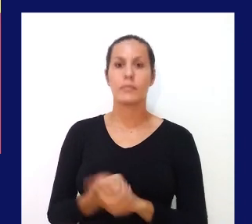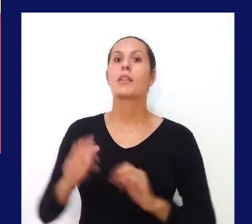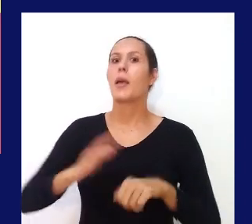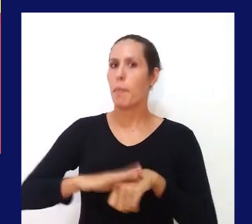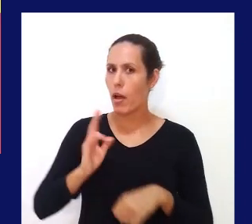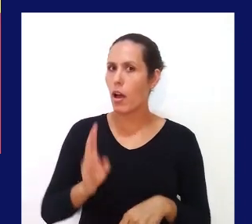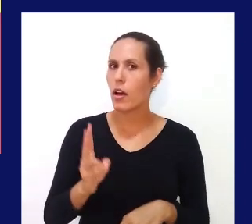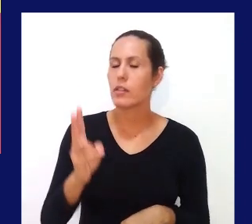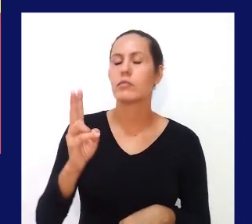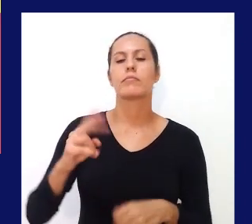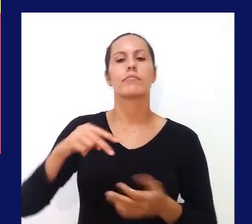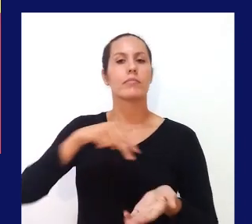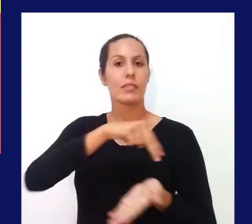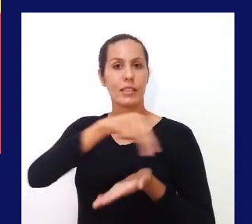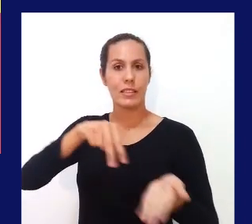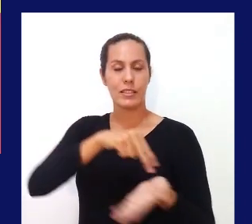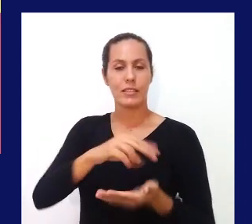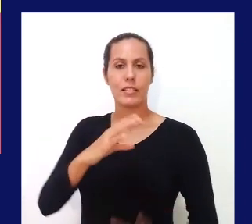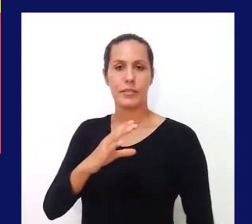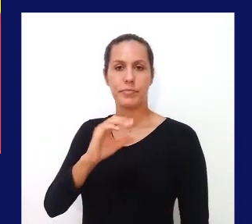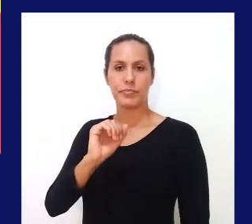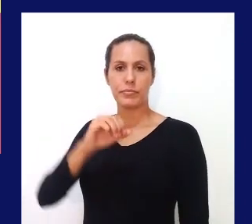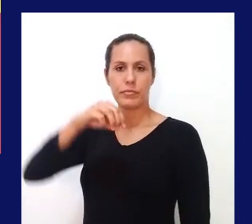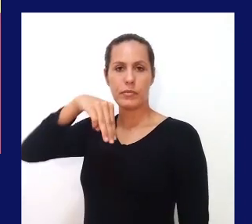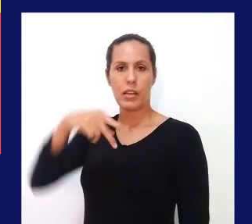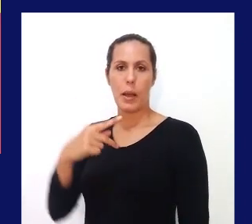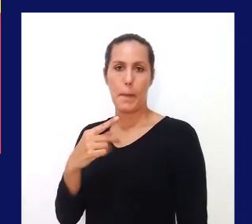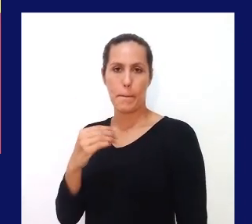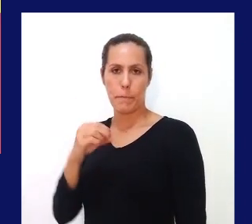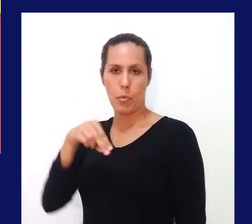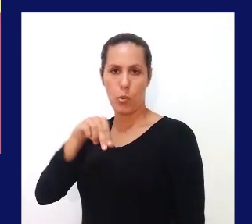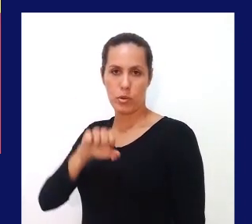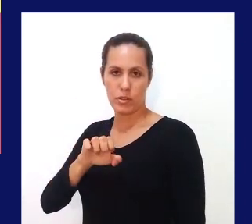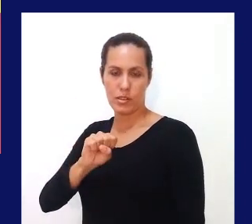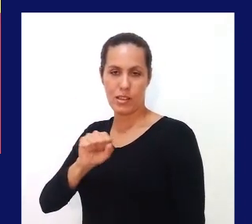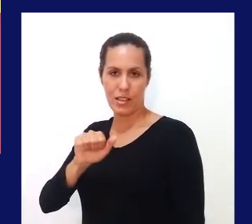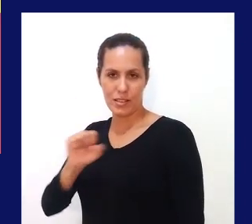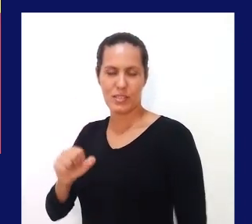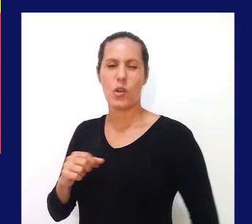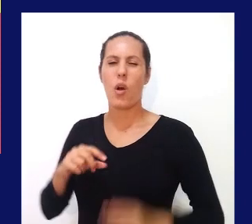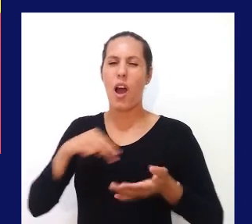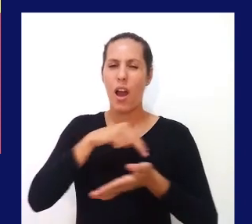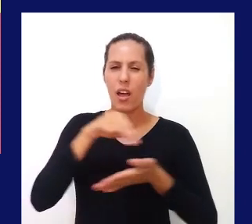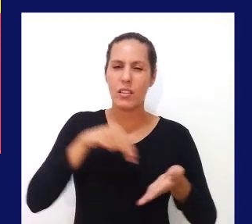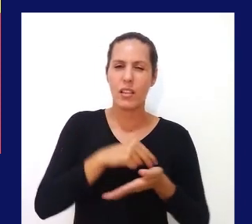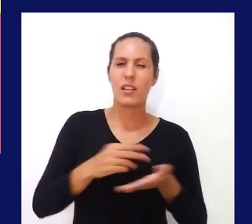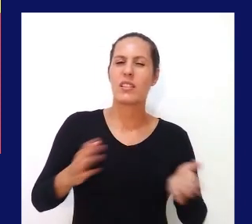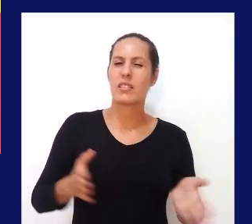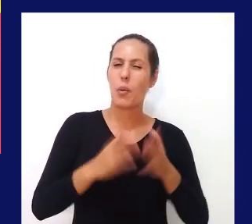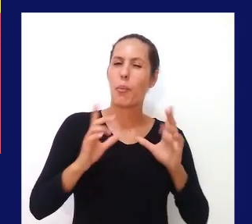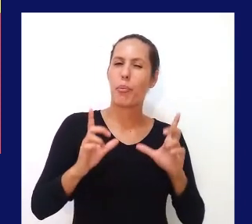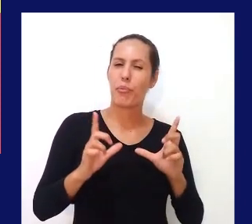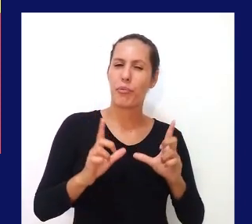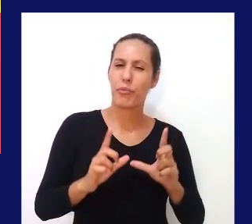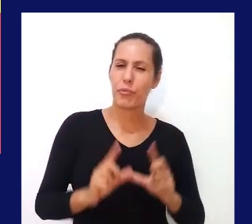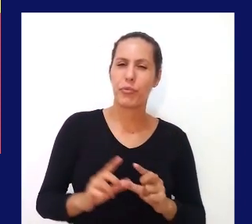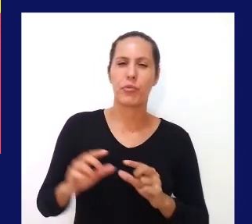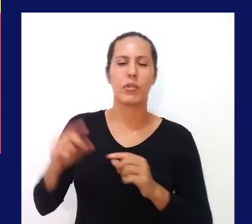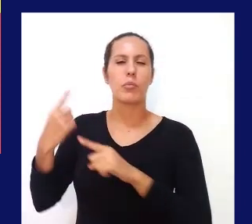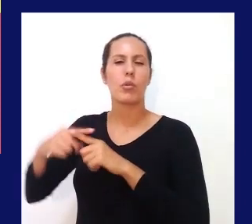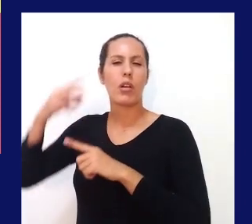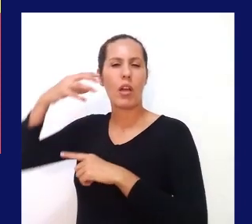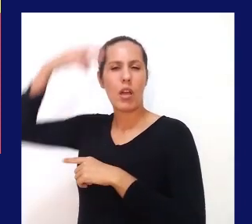Tem mais. Danças camponesas. É quando há o empobrecimento da dança por conta